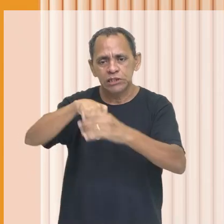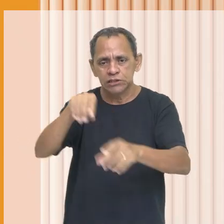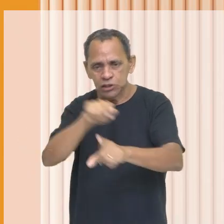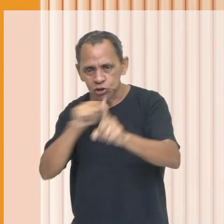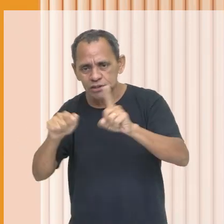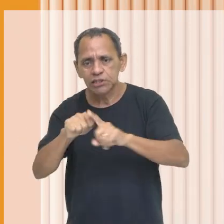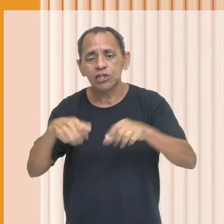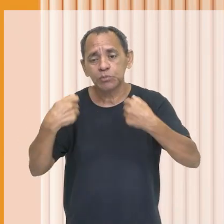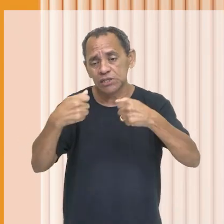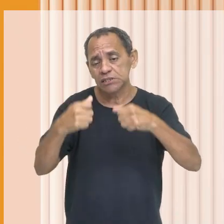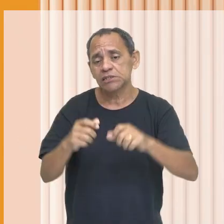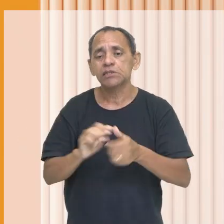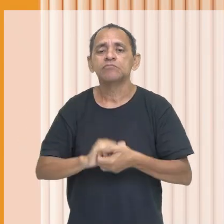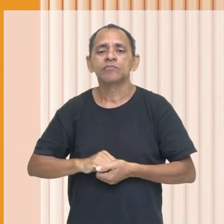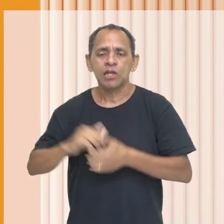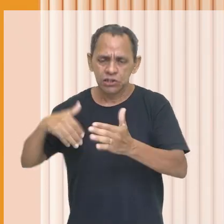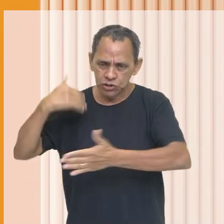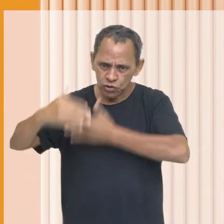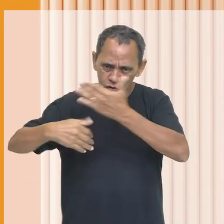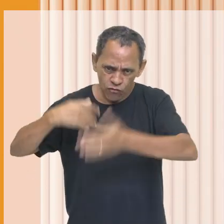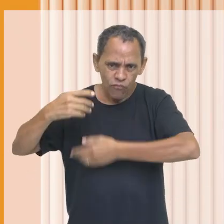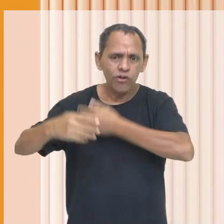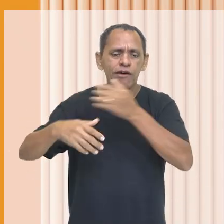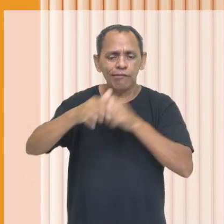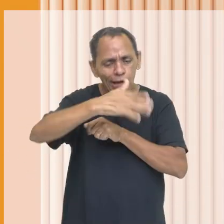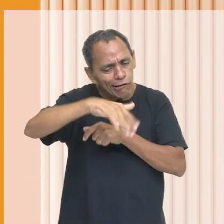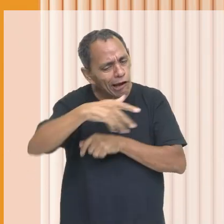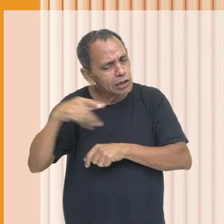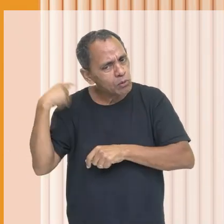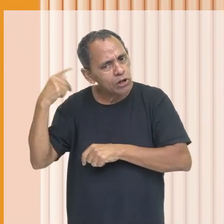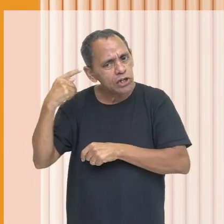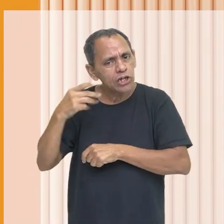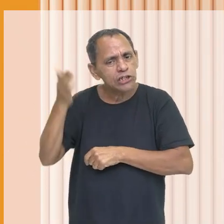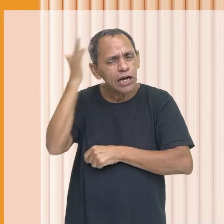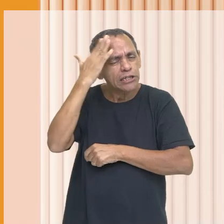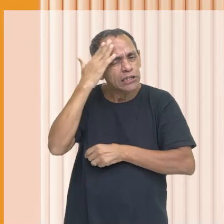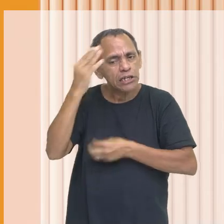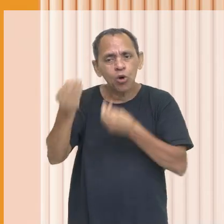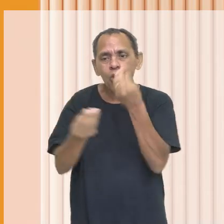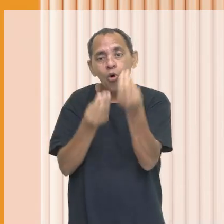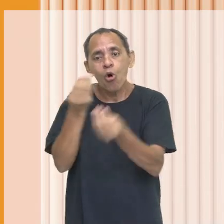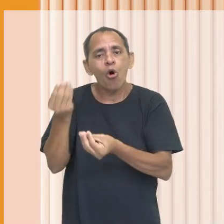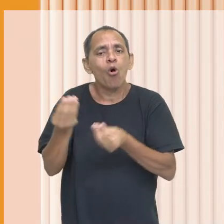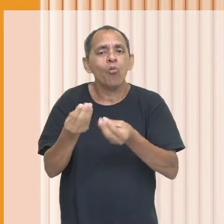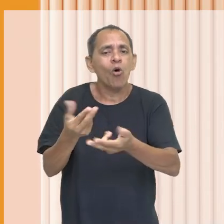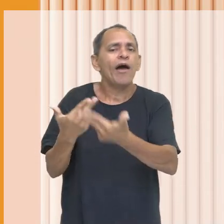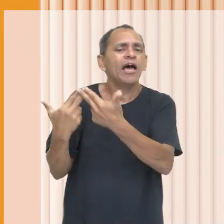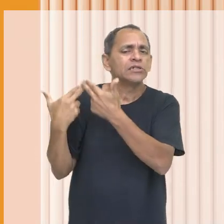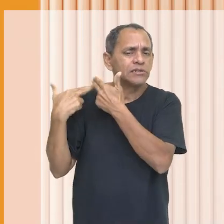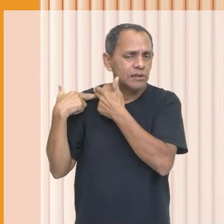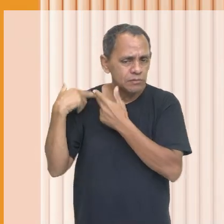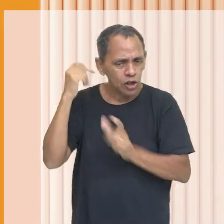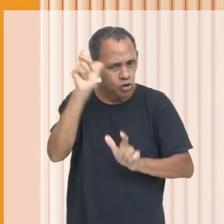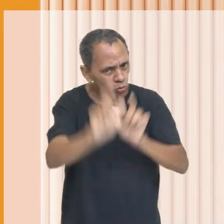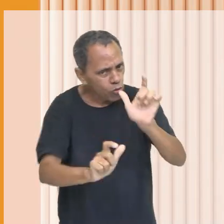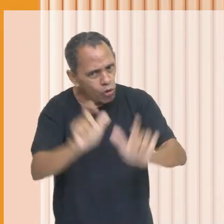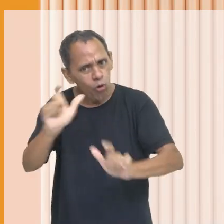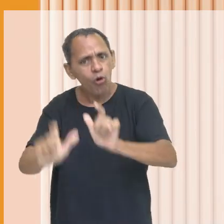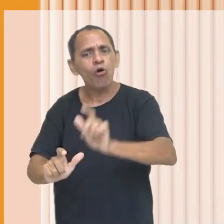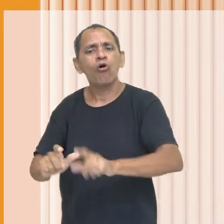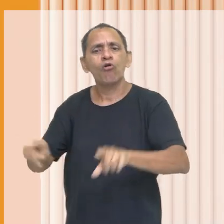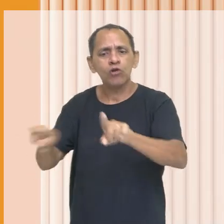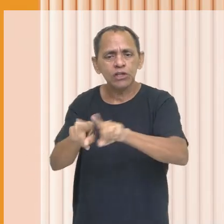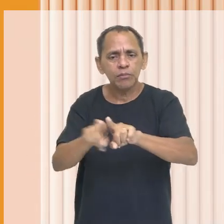envolver ativamente na política, entendendo qual o seu papel correto dentro da atividade política,